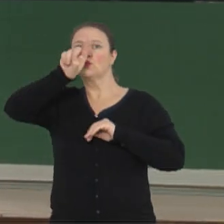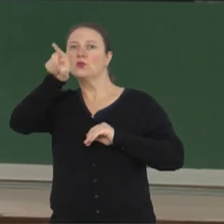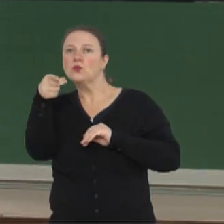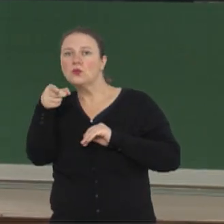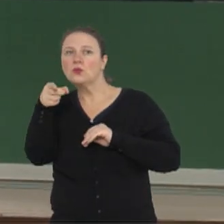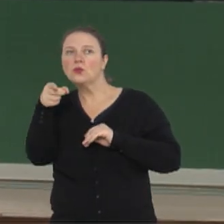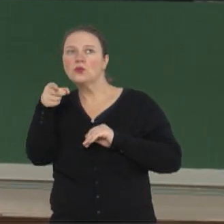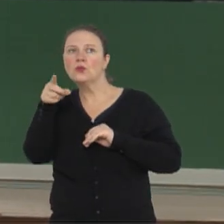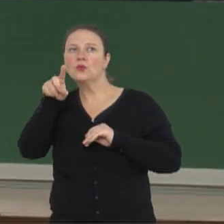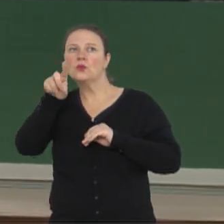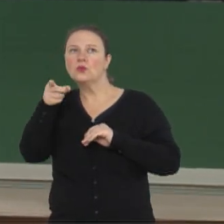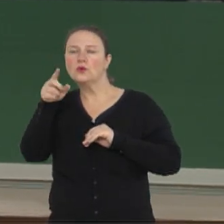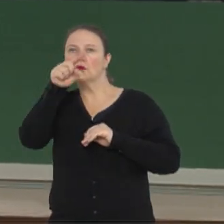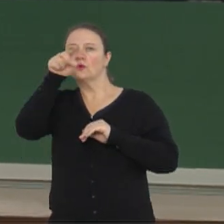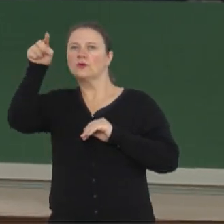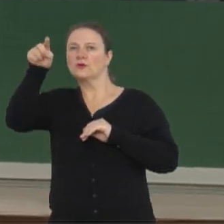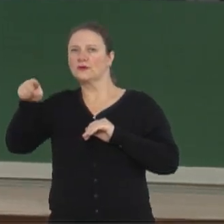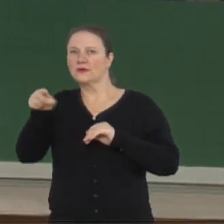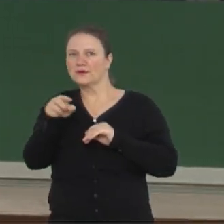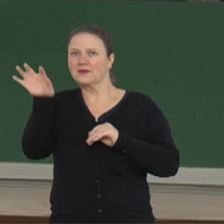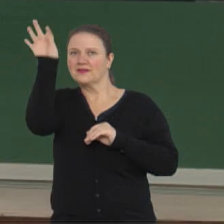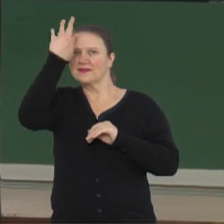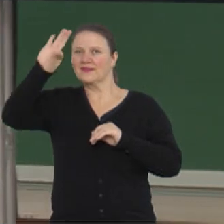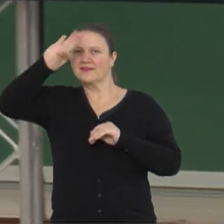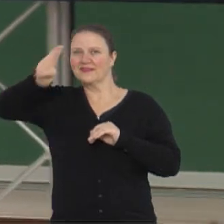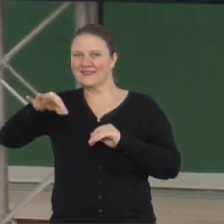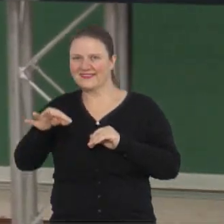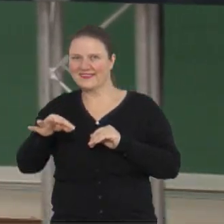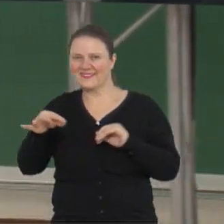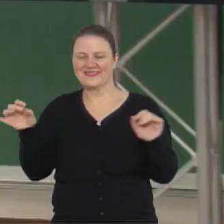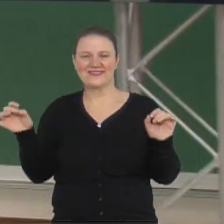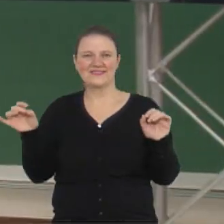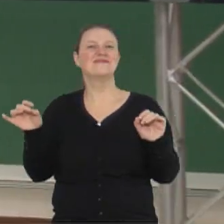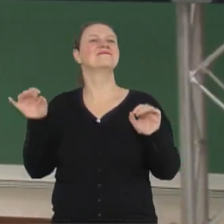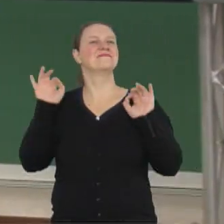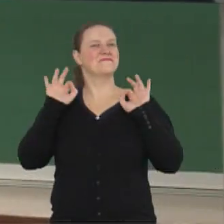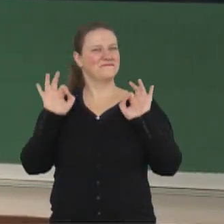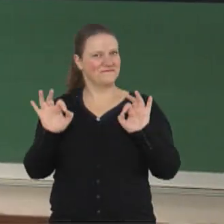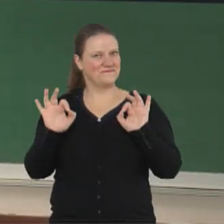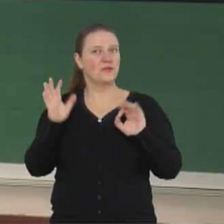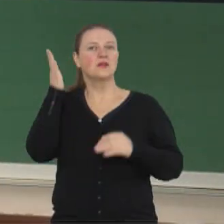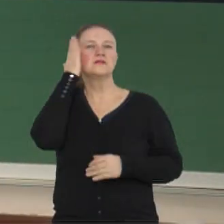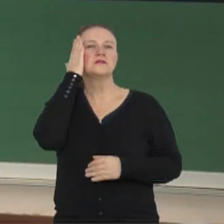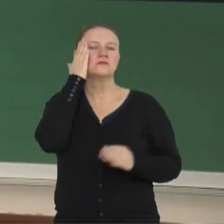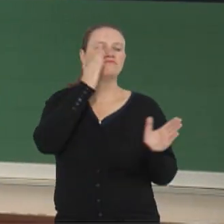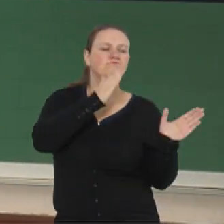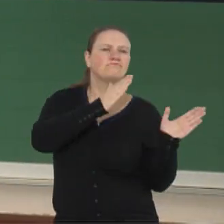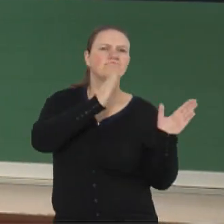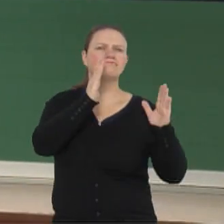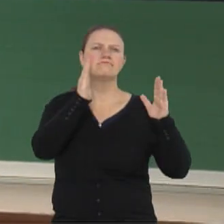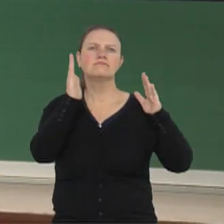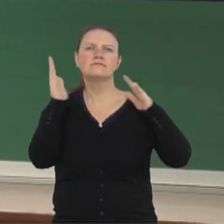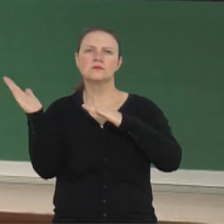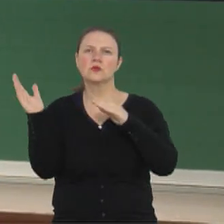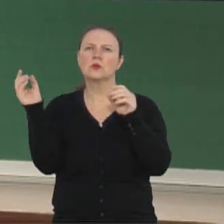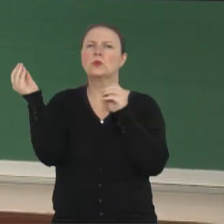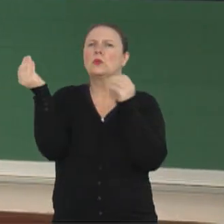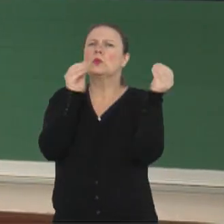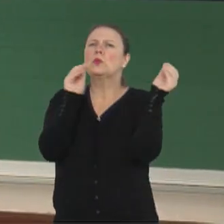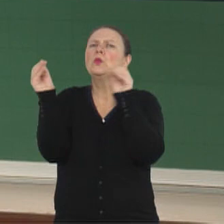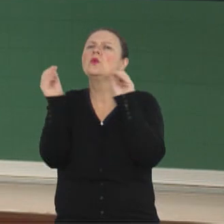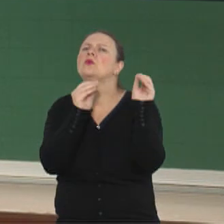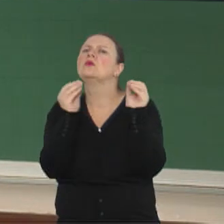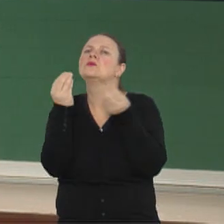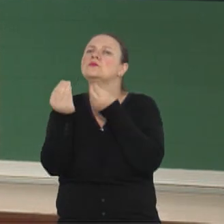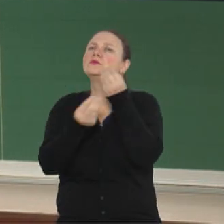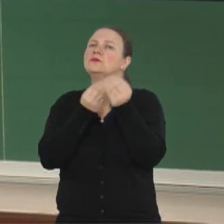Fecha o colchete e fecha a chave. Muito bem. Sabendo já da ordem de resolução e daquilo que a gente já